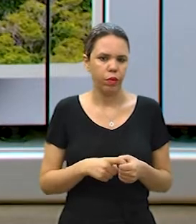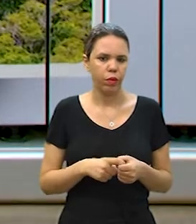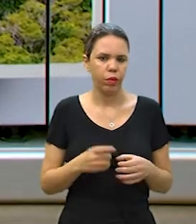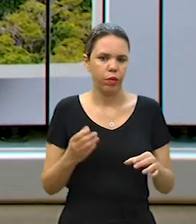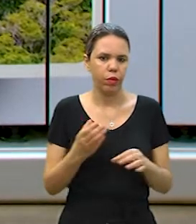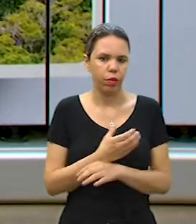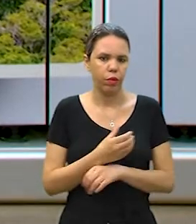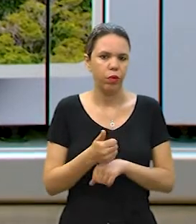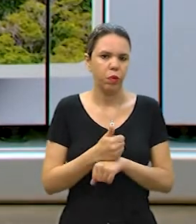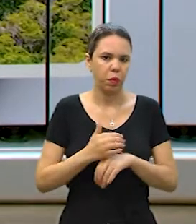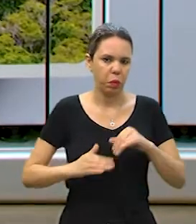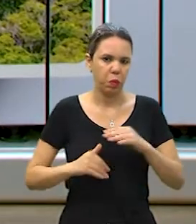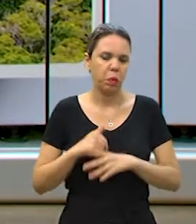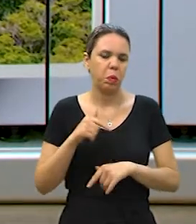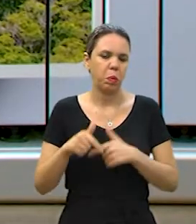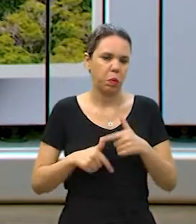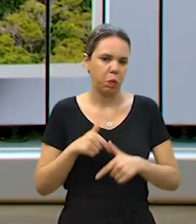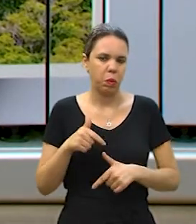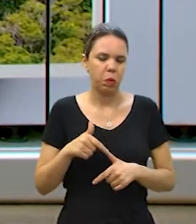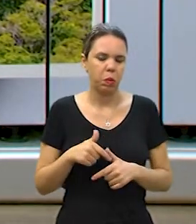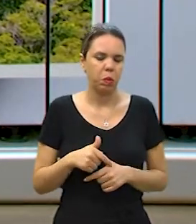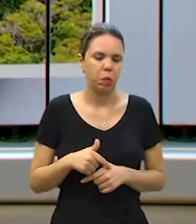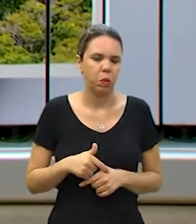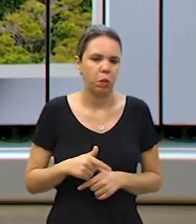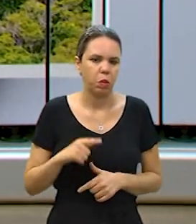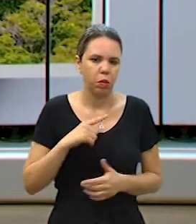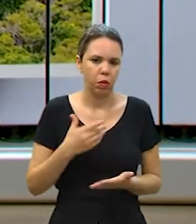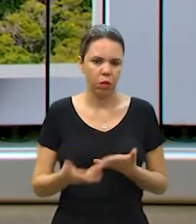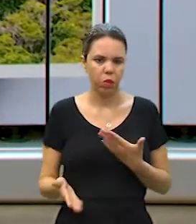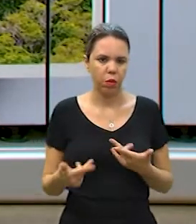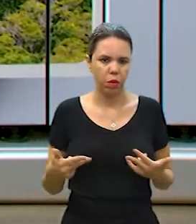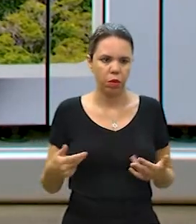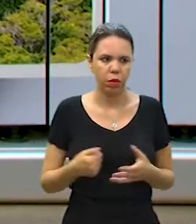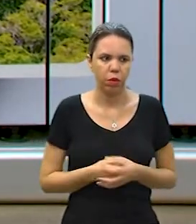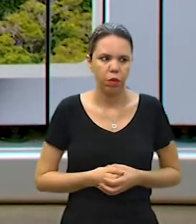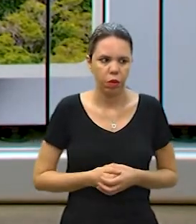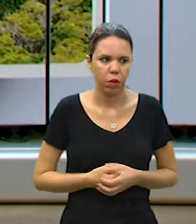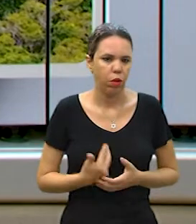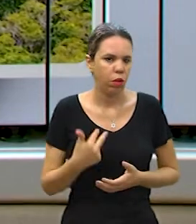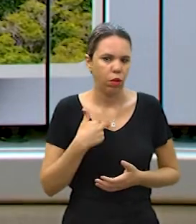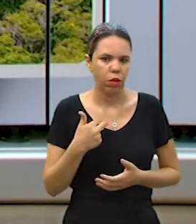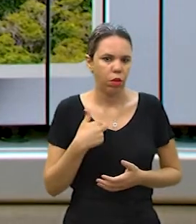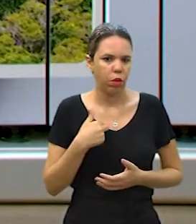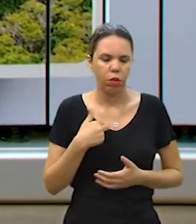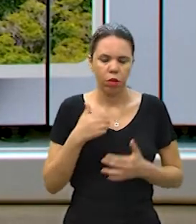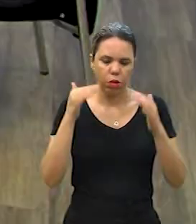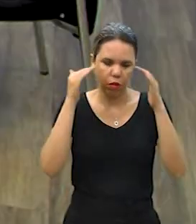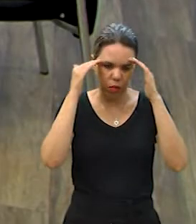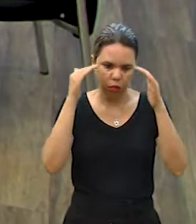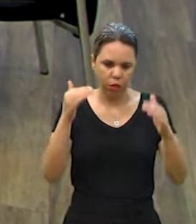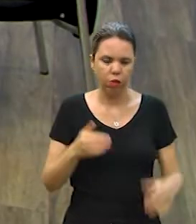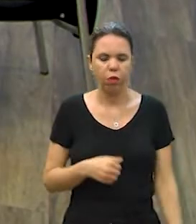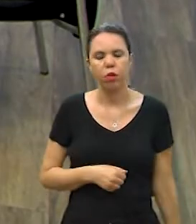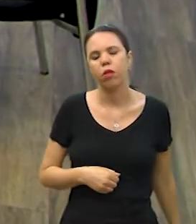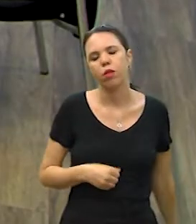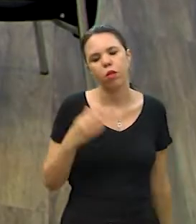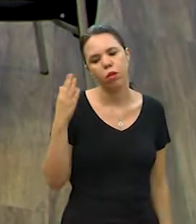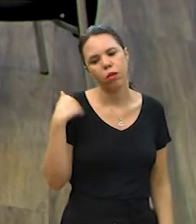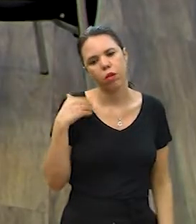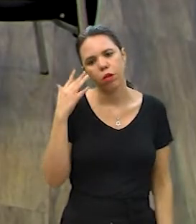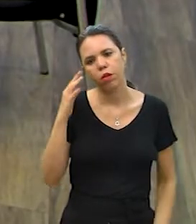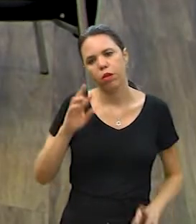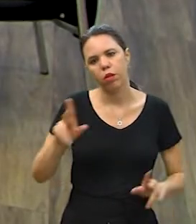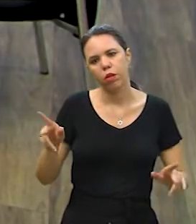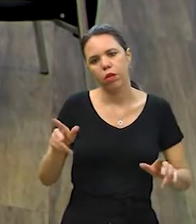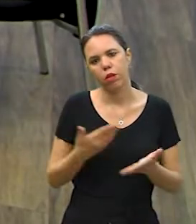plena carga o processo, e estavam tendo perdas, né? Então, não dá para a gente ficar sujeito a isso. Débora, estágios